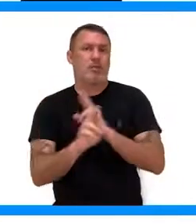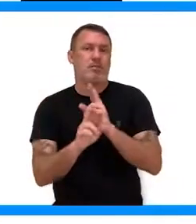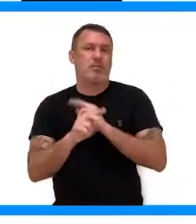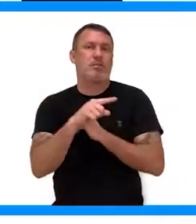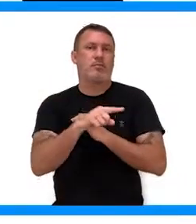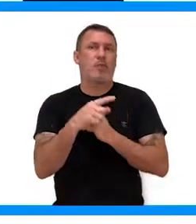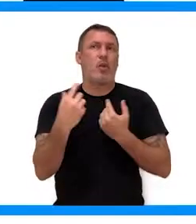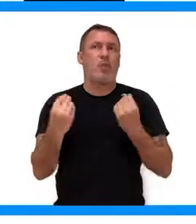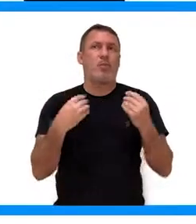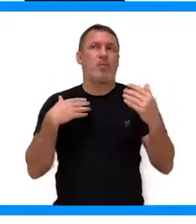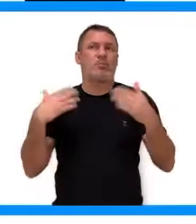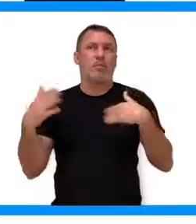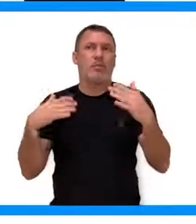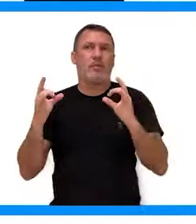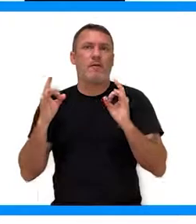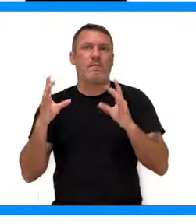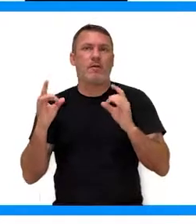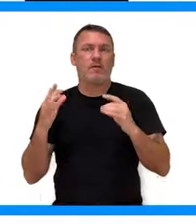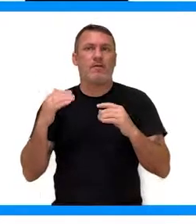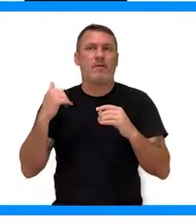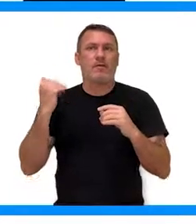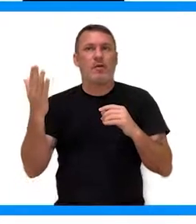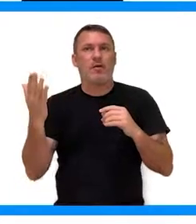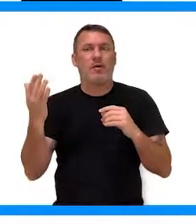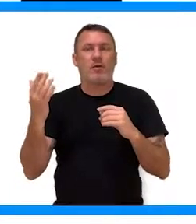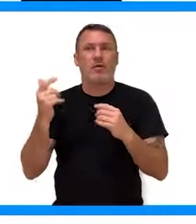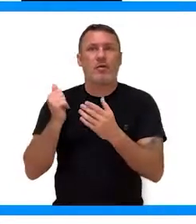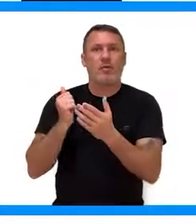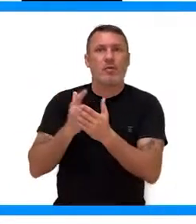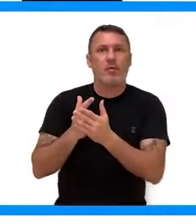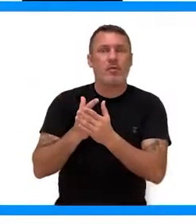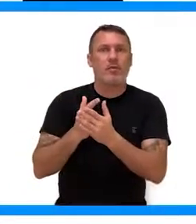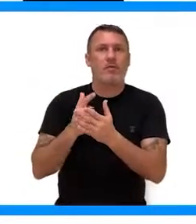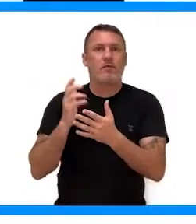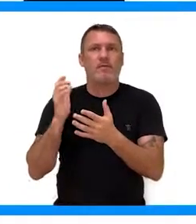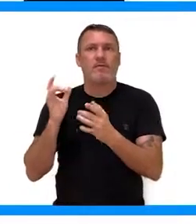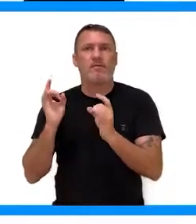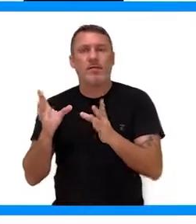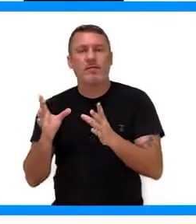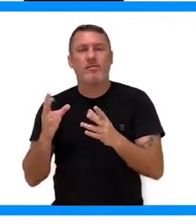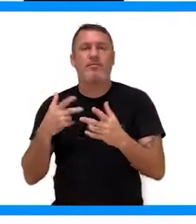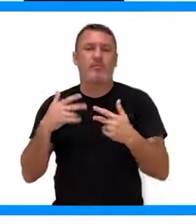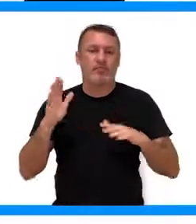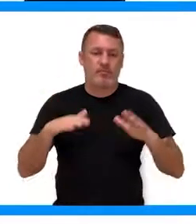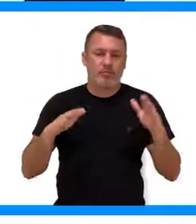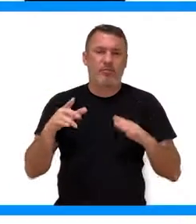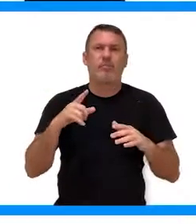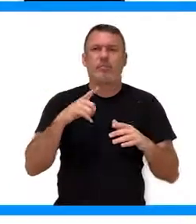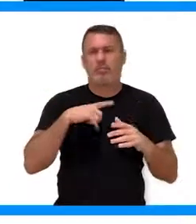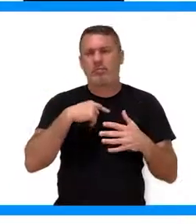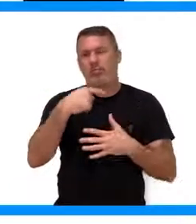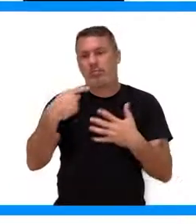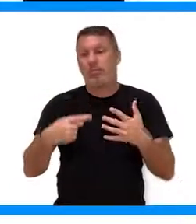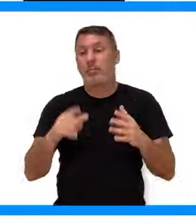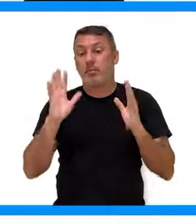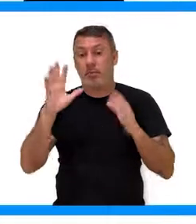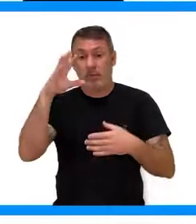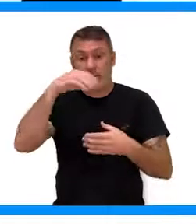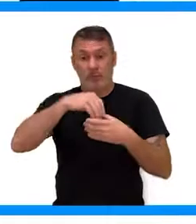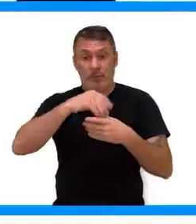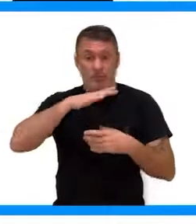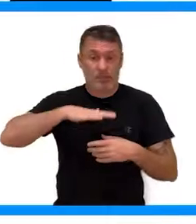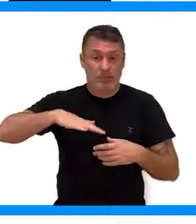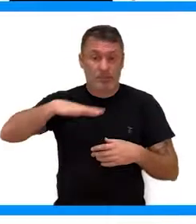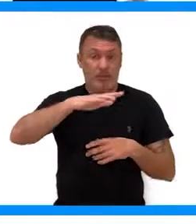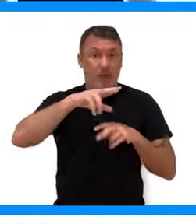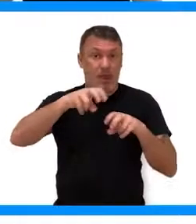estamos falando aqui. É claro que hoje existem outros envolvimentos, certo? Responsáveis por isso,